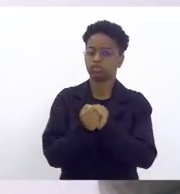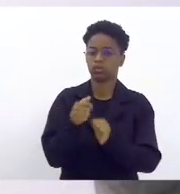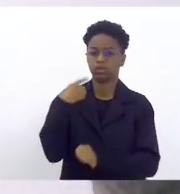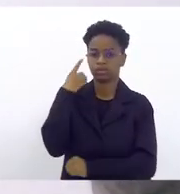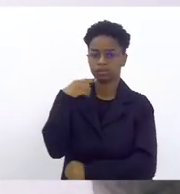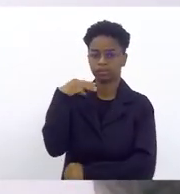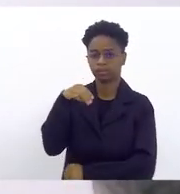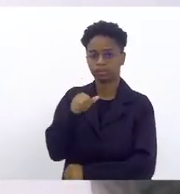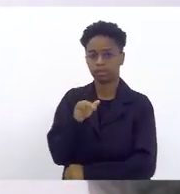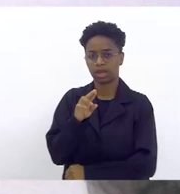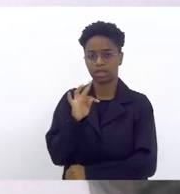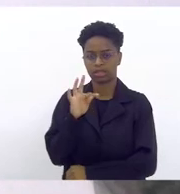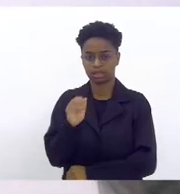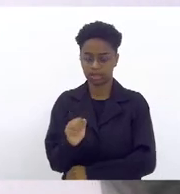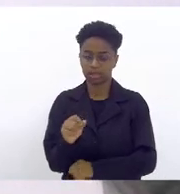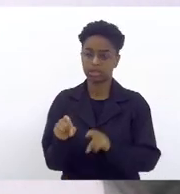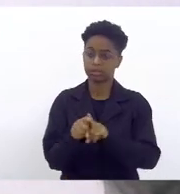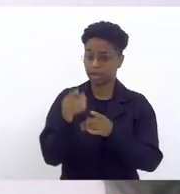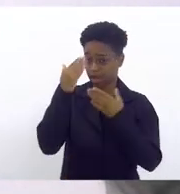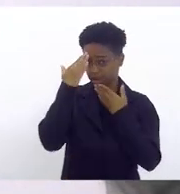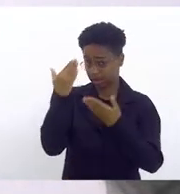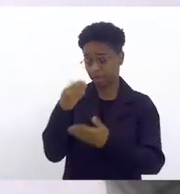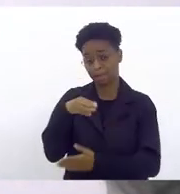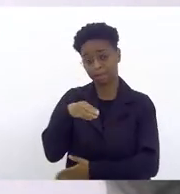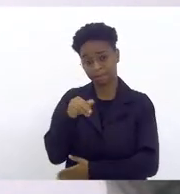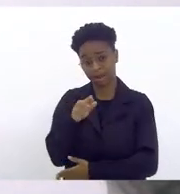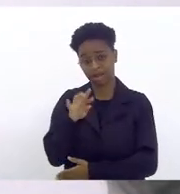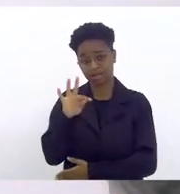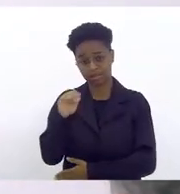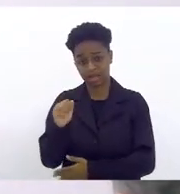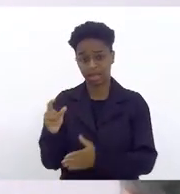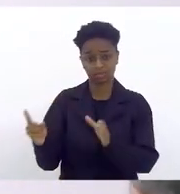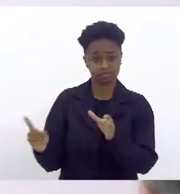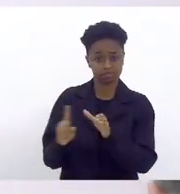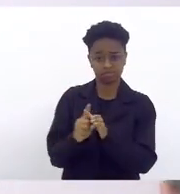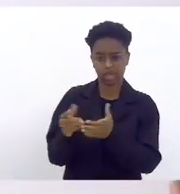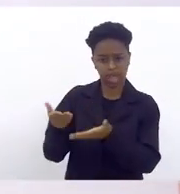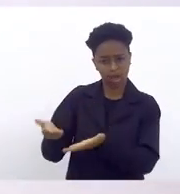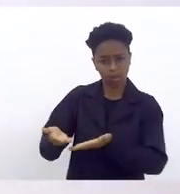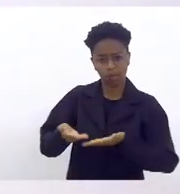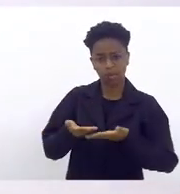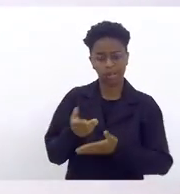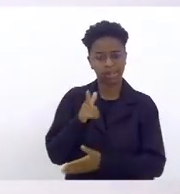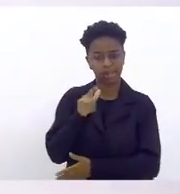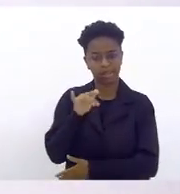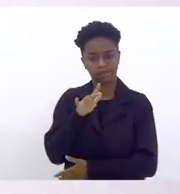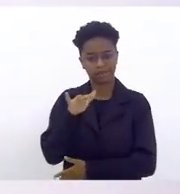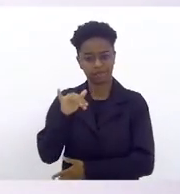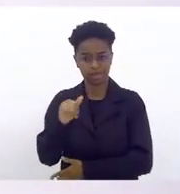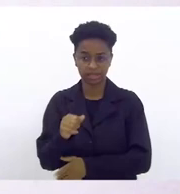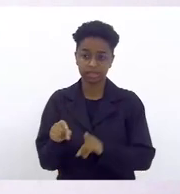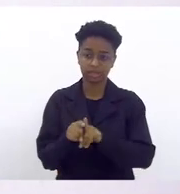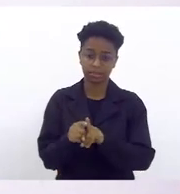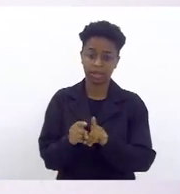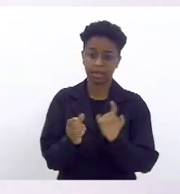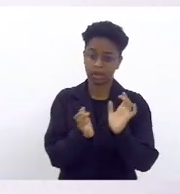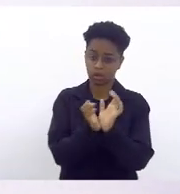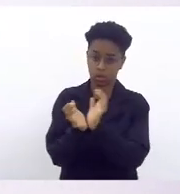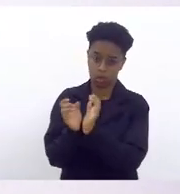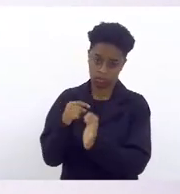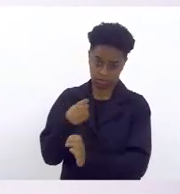agradecer muito a deputada Marta até acolhido a Lídia lá Célia também até aqui pensando na nossa equipe